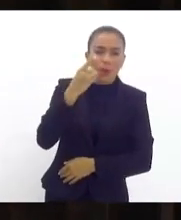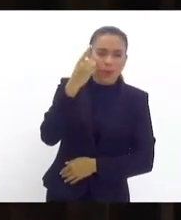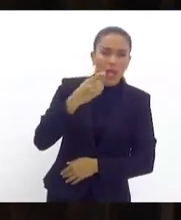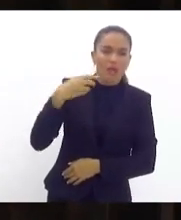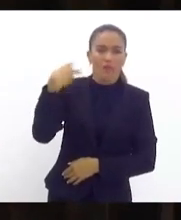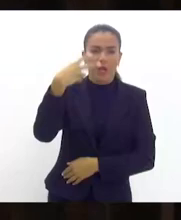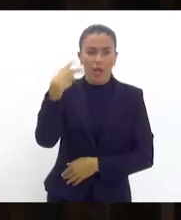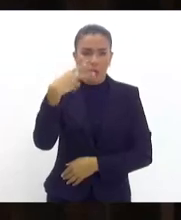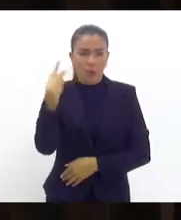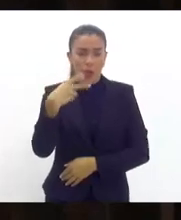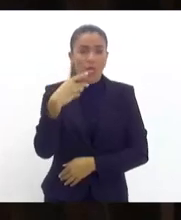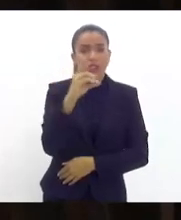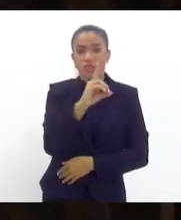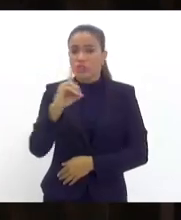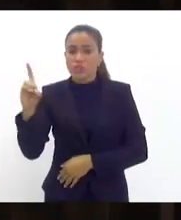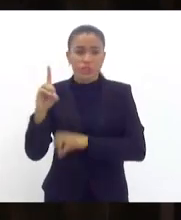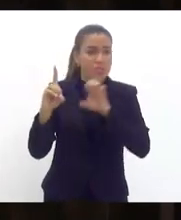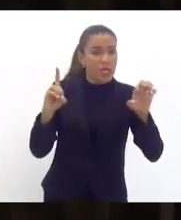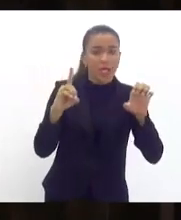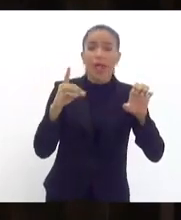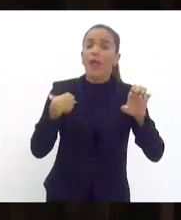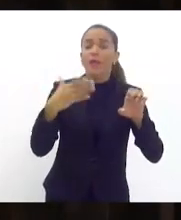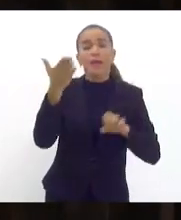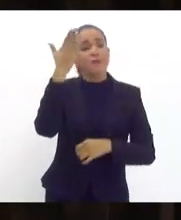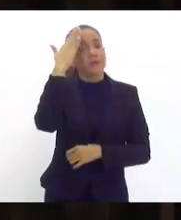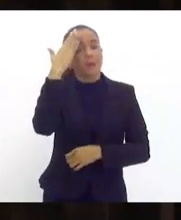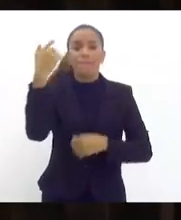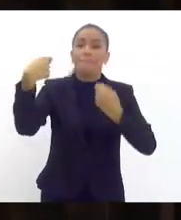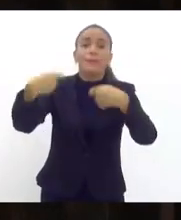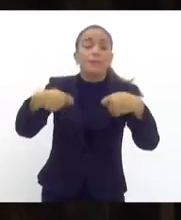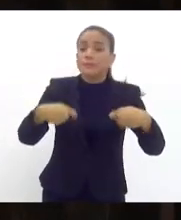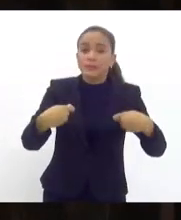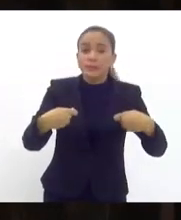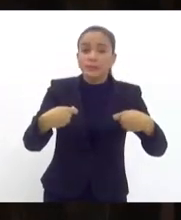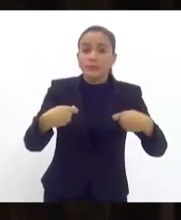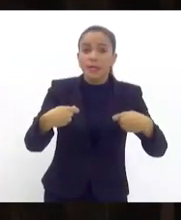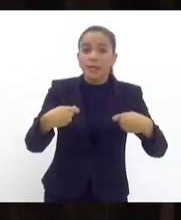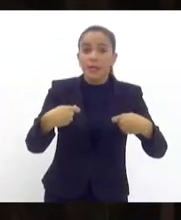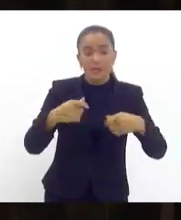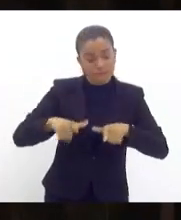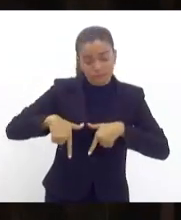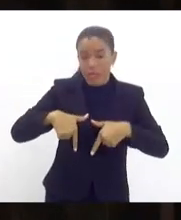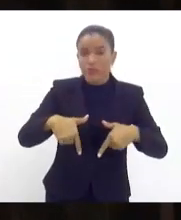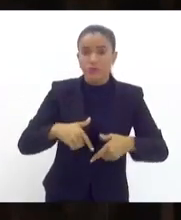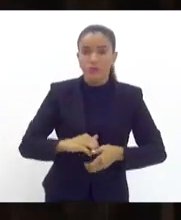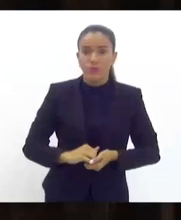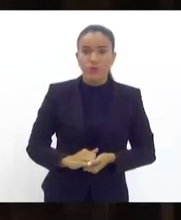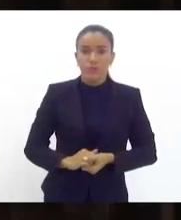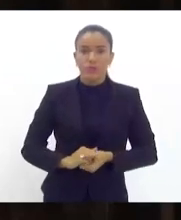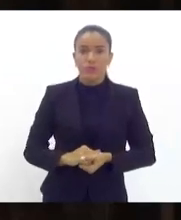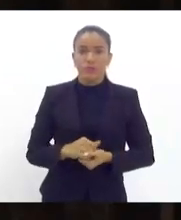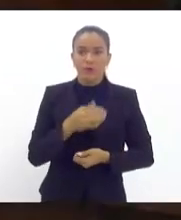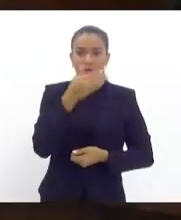O legislador é de direito de esquerda Ele quer saber que ele precisa que as coisas sejam feitas